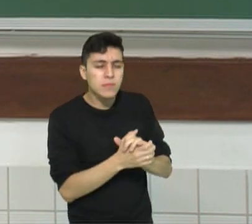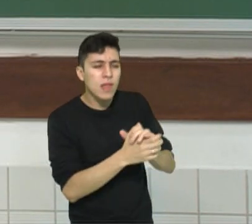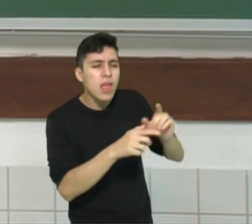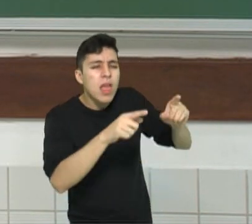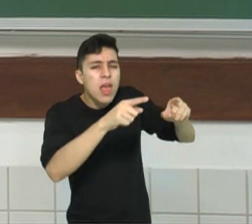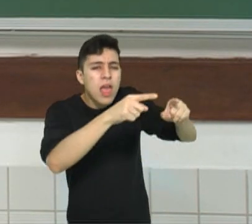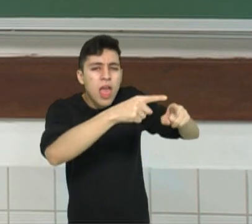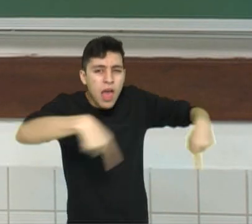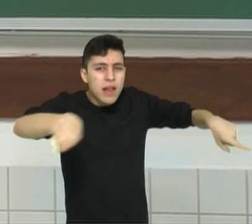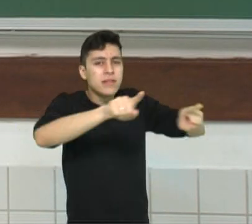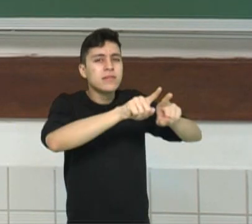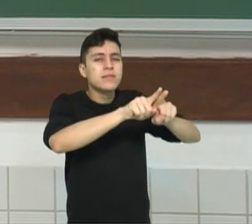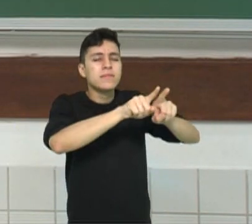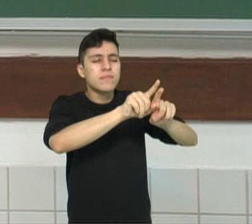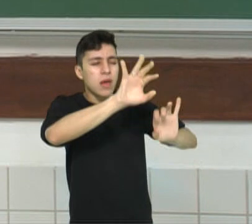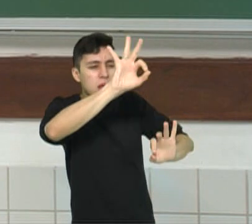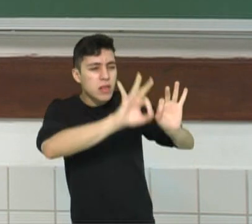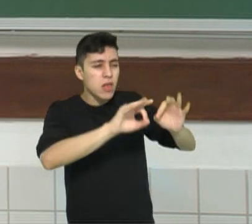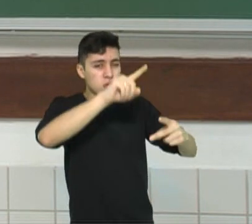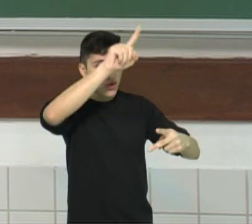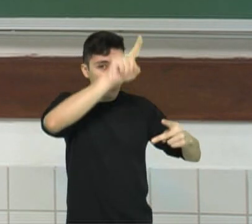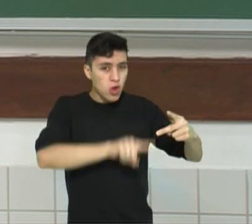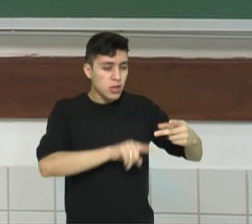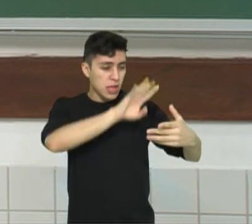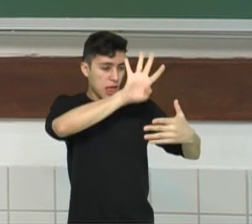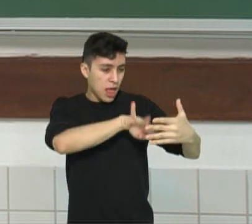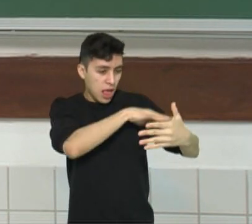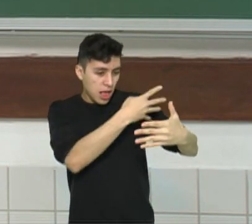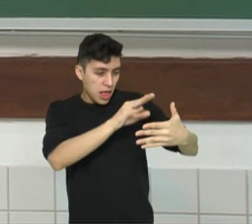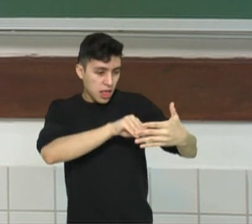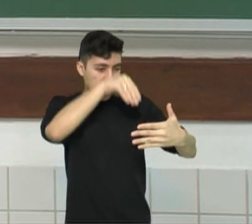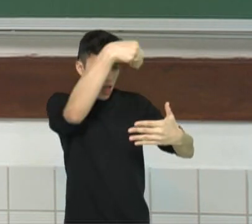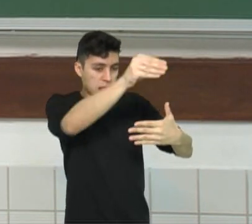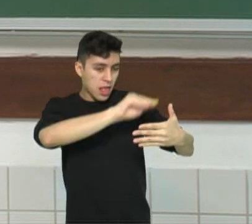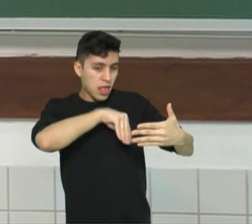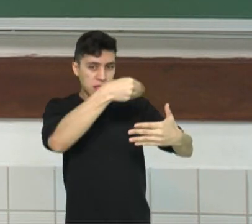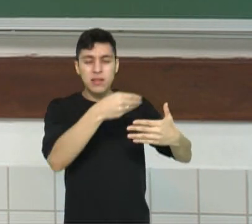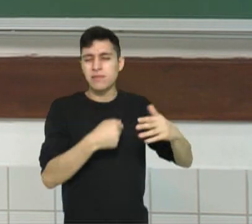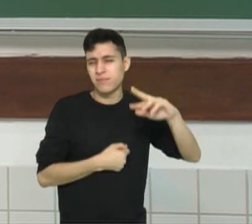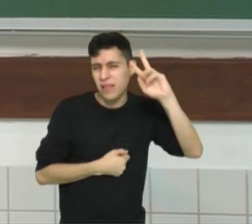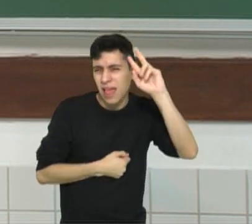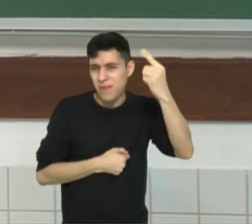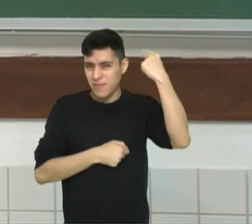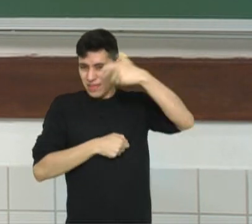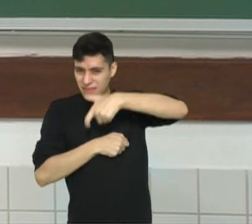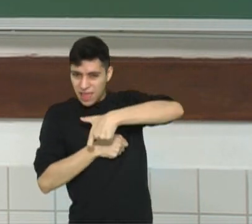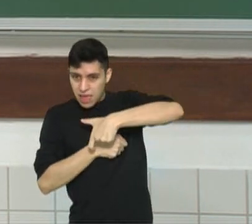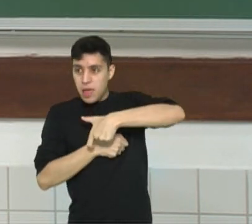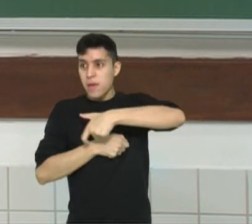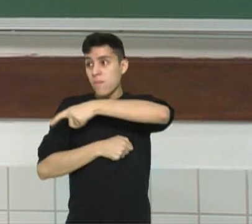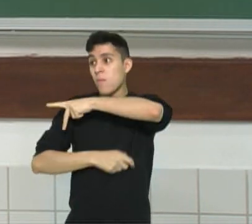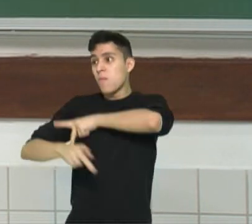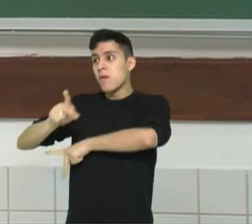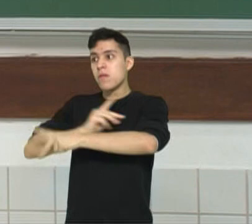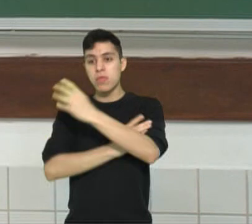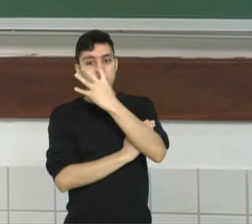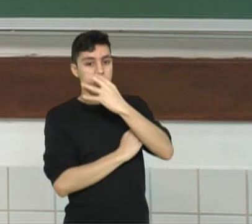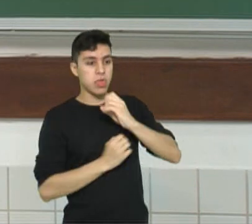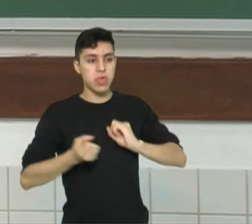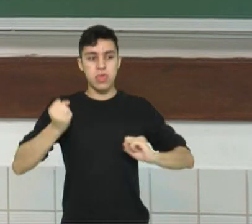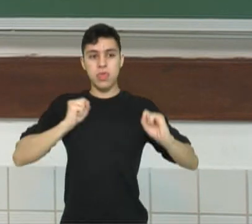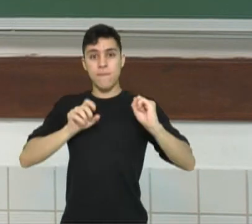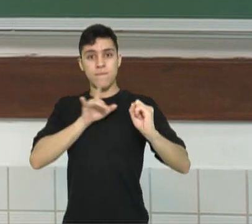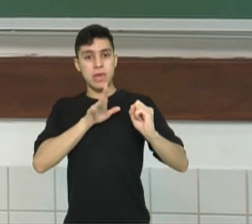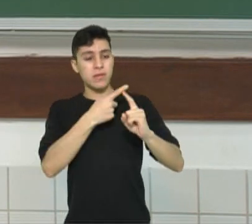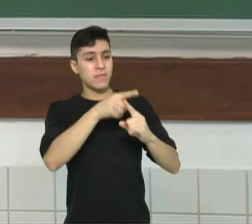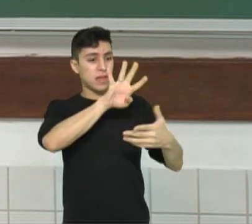organizaram 2 calendários. Os calendários deles, aliás, há um tempo atrás, o calendário maia, né, até povoou medo nas pessoas, porque o calendário